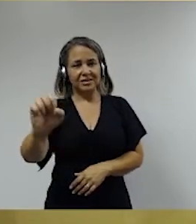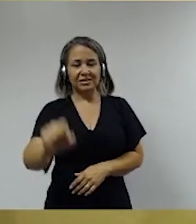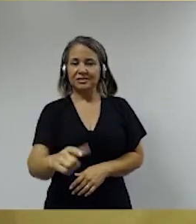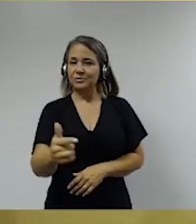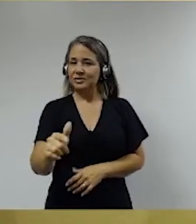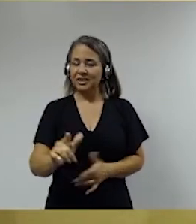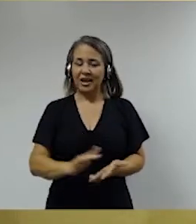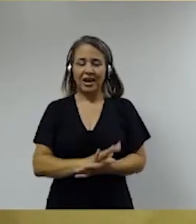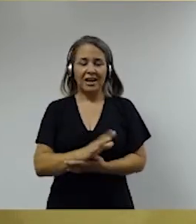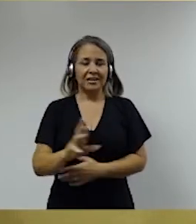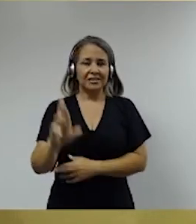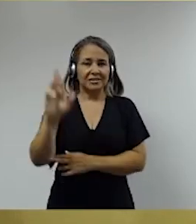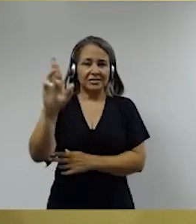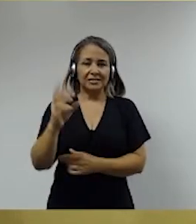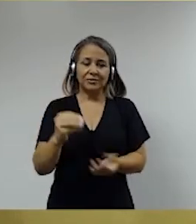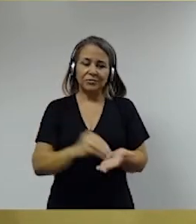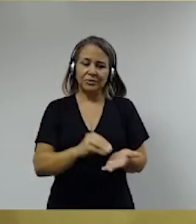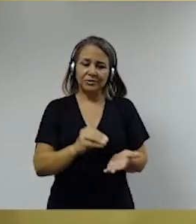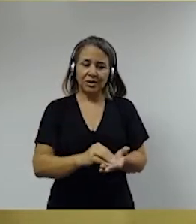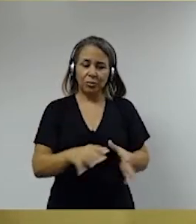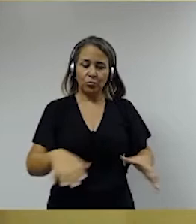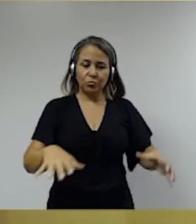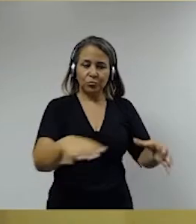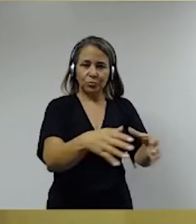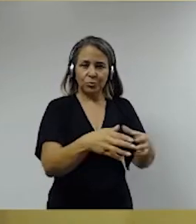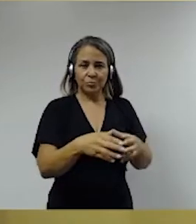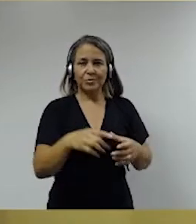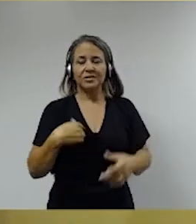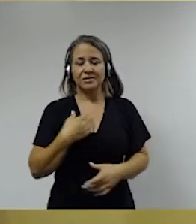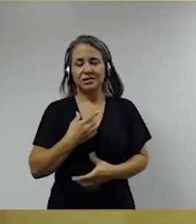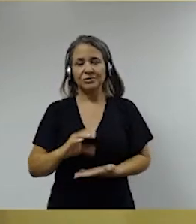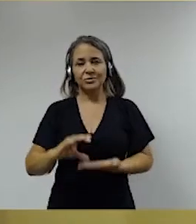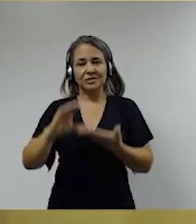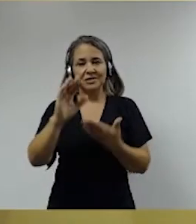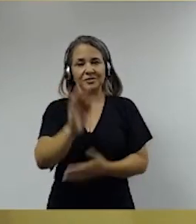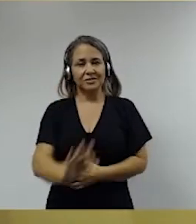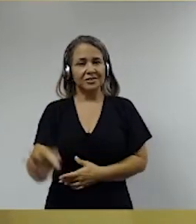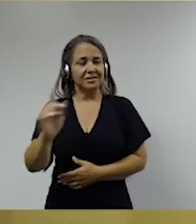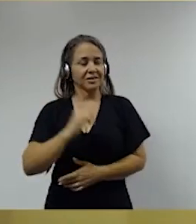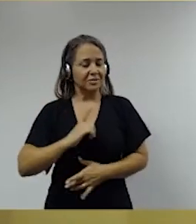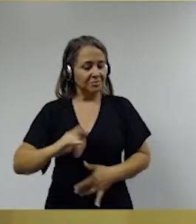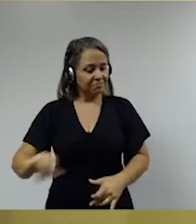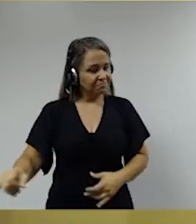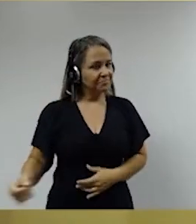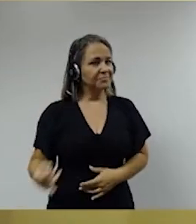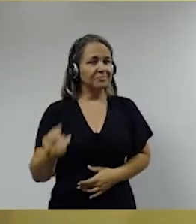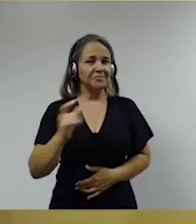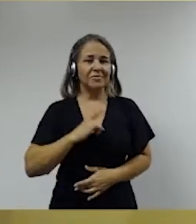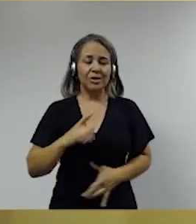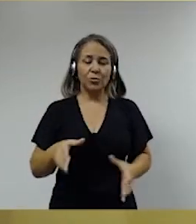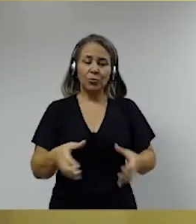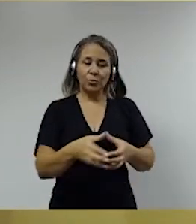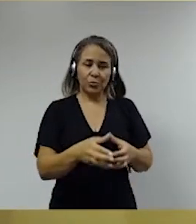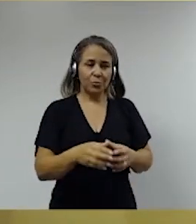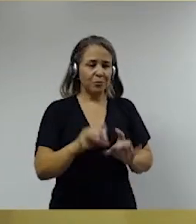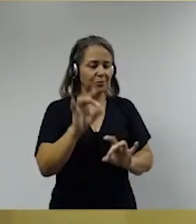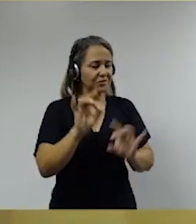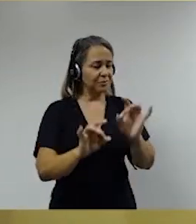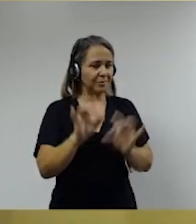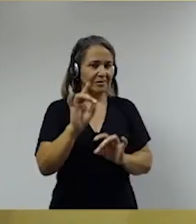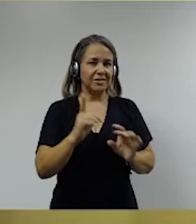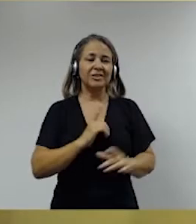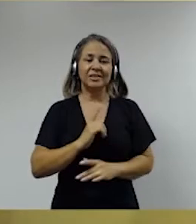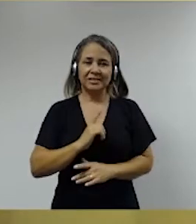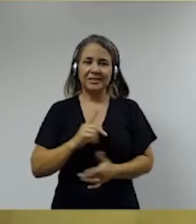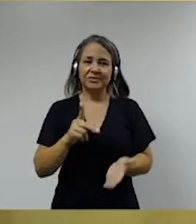faz nada sem um grande time, né? E no Conselho Federal nós somos afortunados de ter assim um time de excelência que